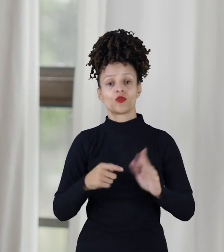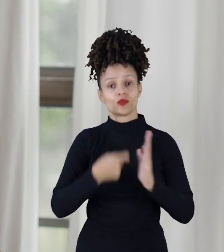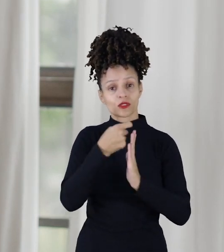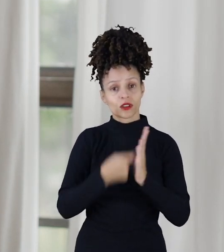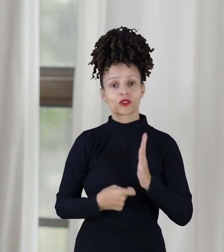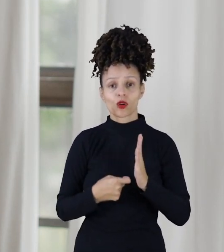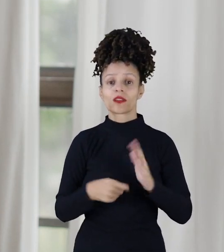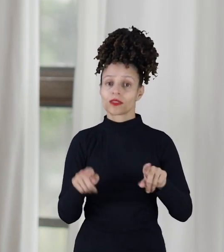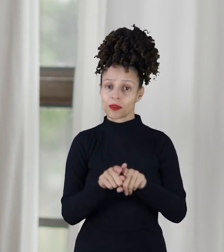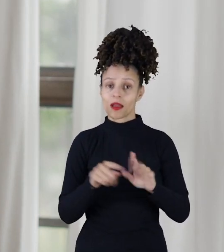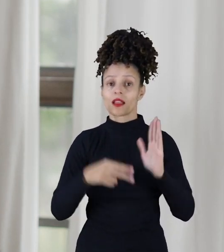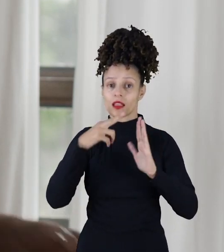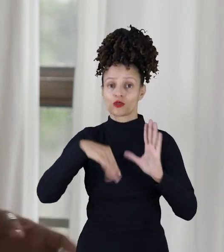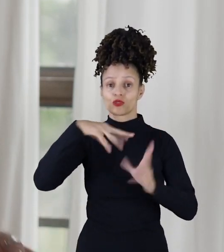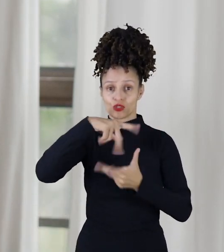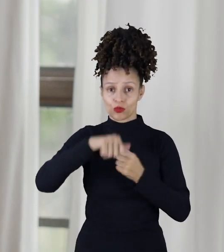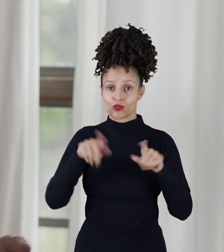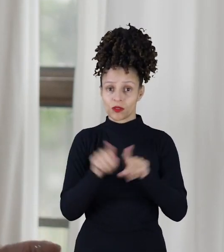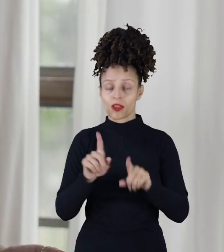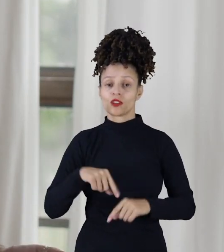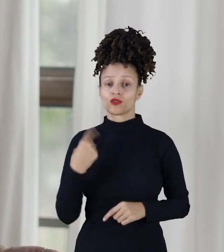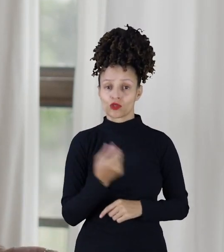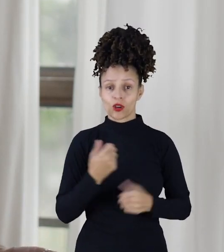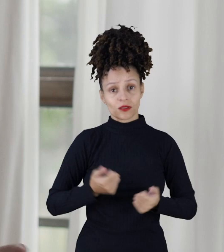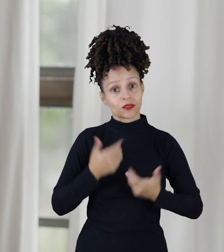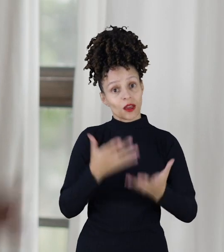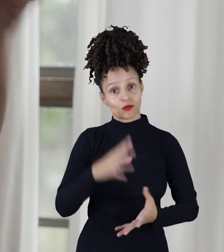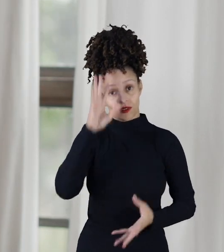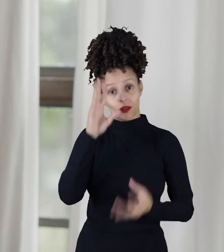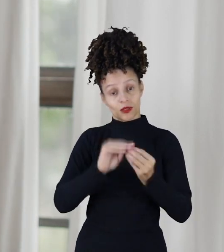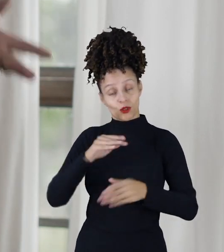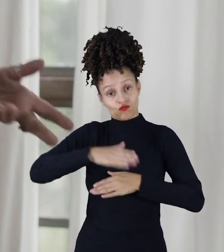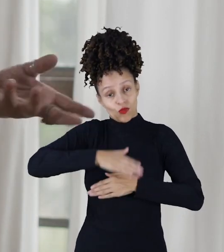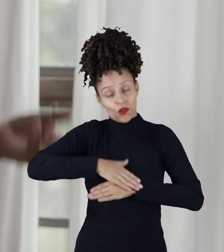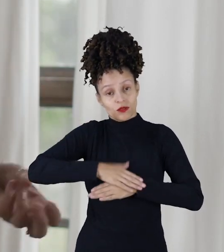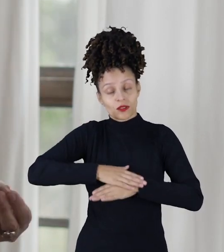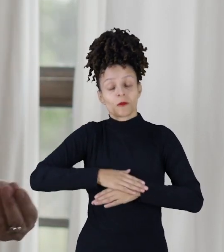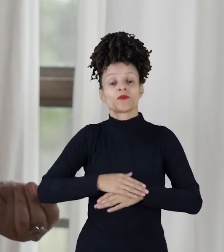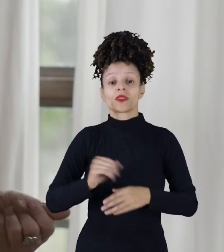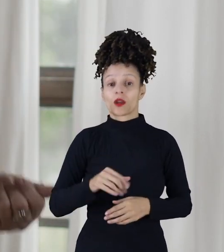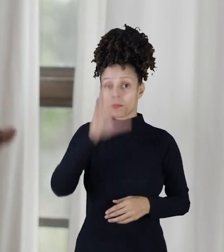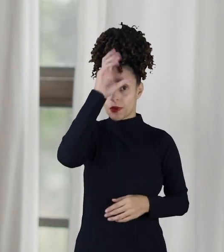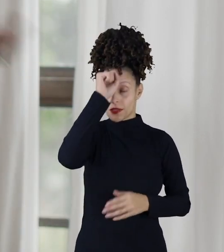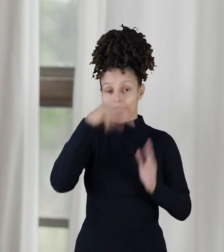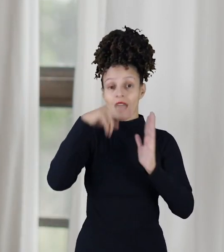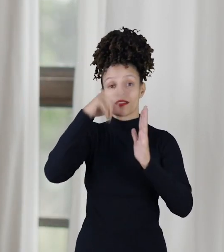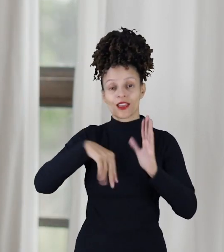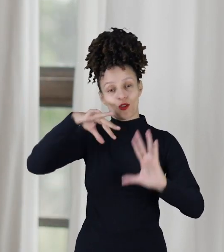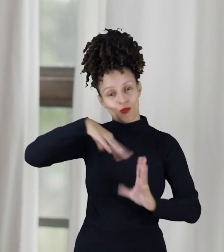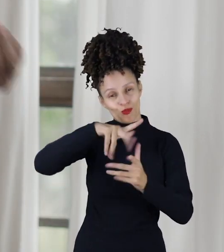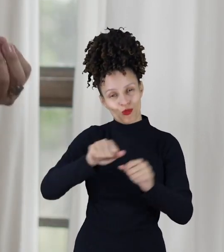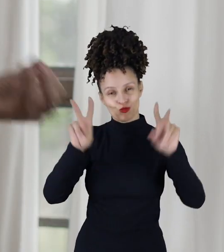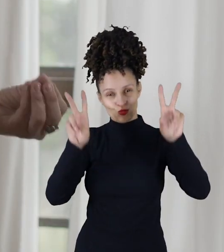contrário. Né? O escritor, o poeta, a gente faz leitura de mundo e nós damos a nossa interpretação. E justamente